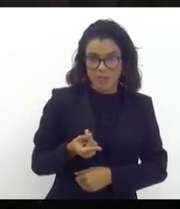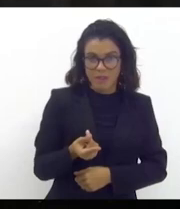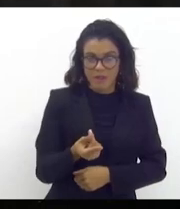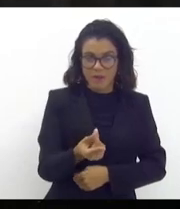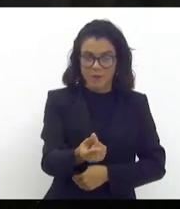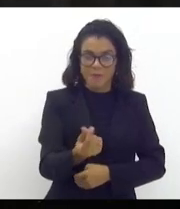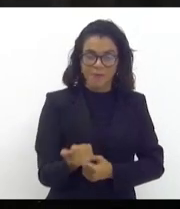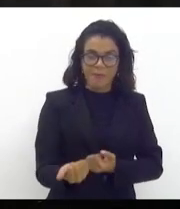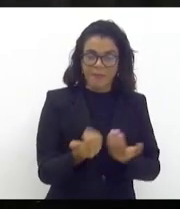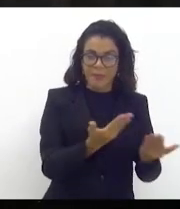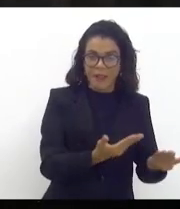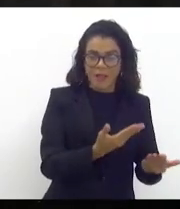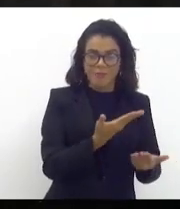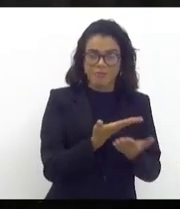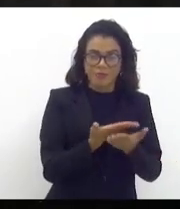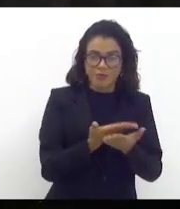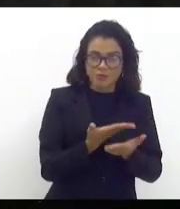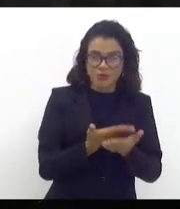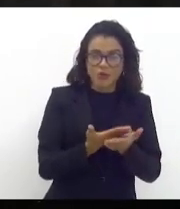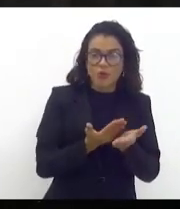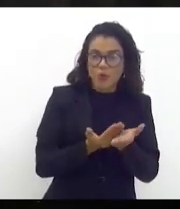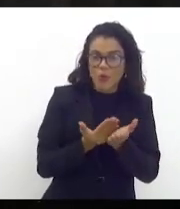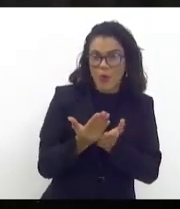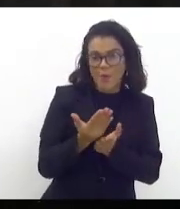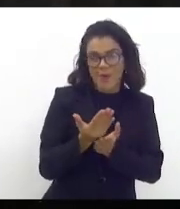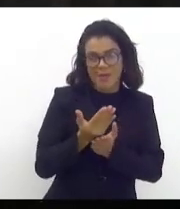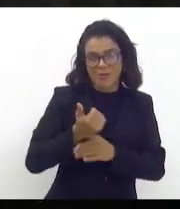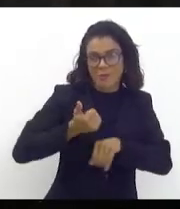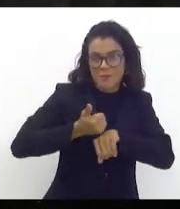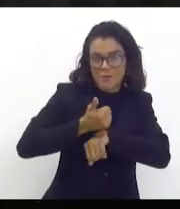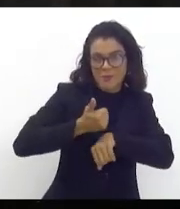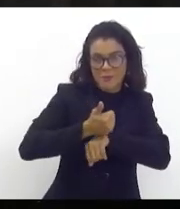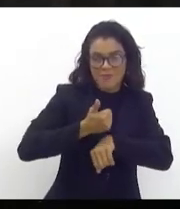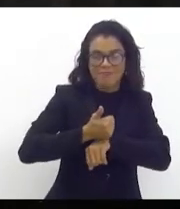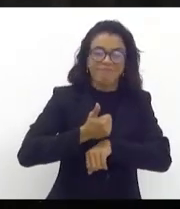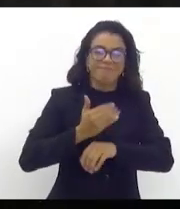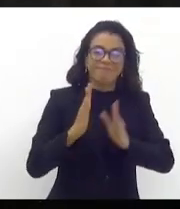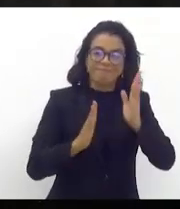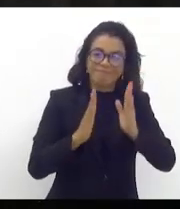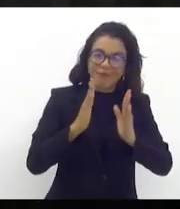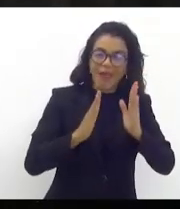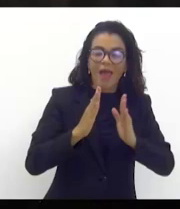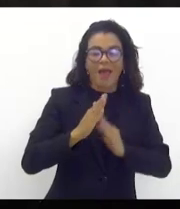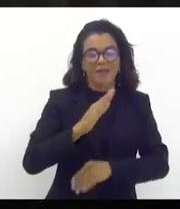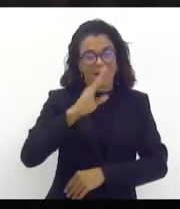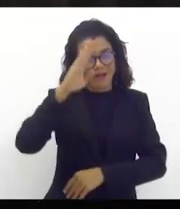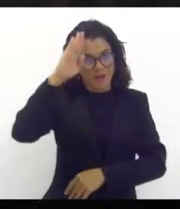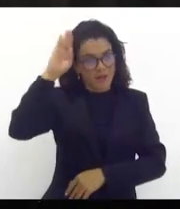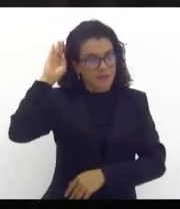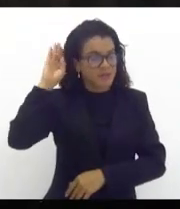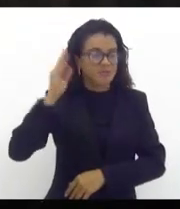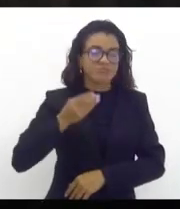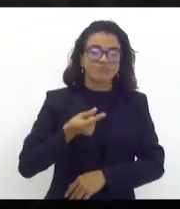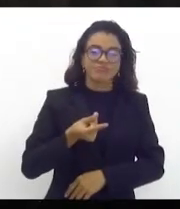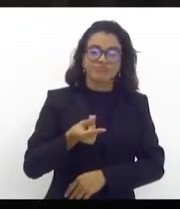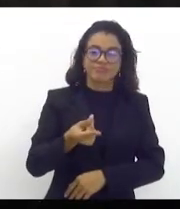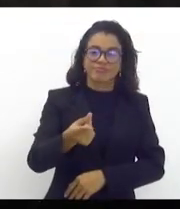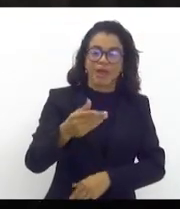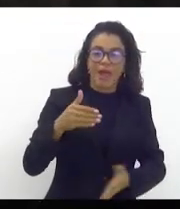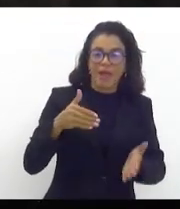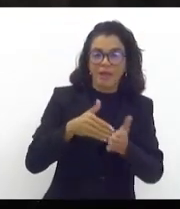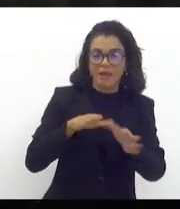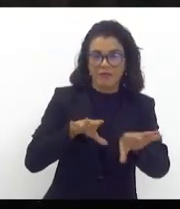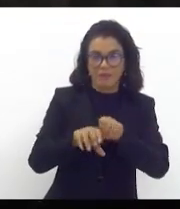para o estudante da graduação desde o início da sua graduação até o final. Ou seja, essa bolsa permanência é que faz com